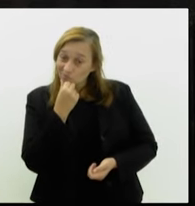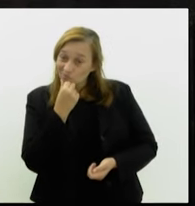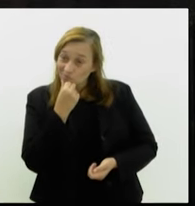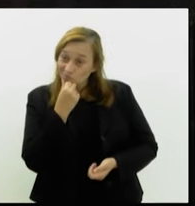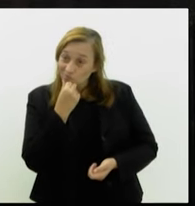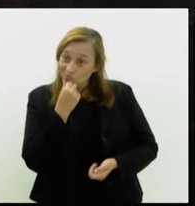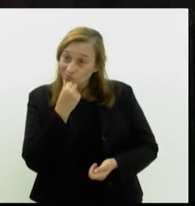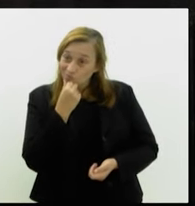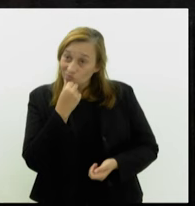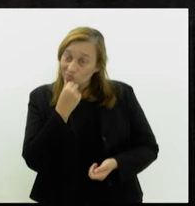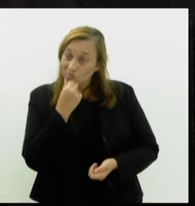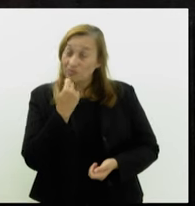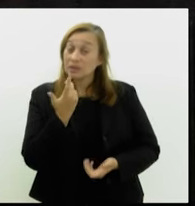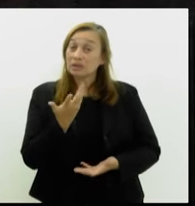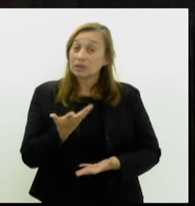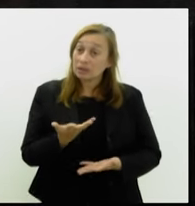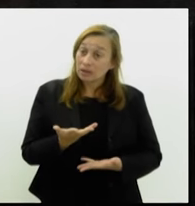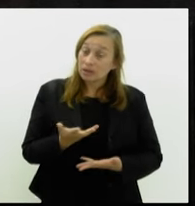quadra,